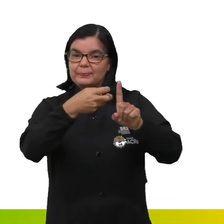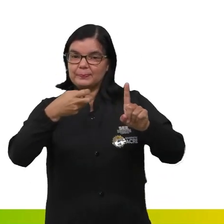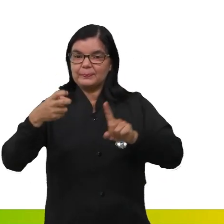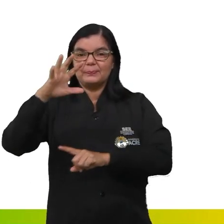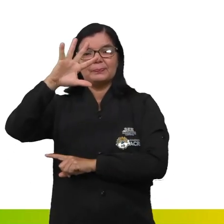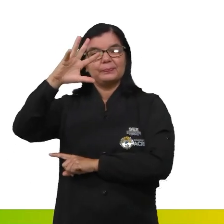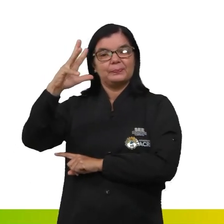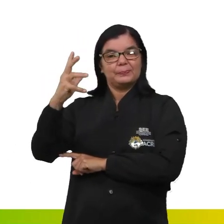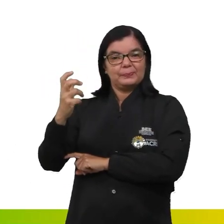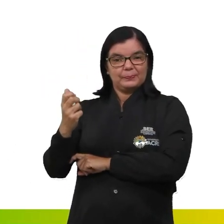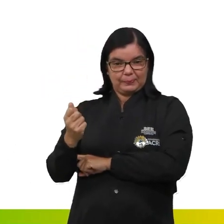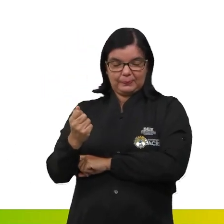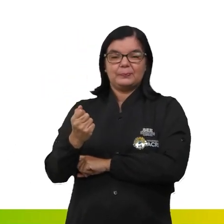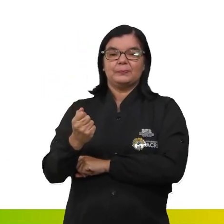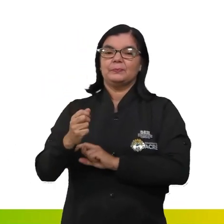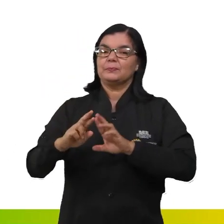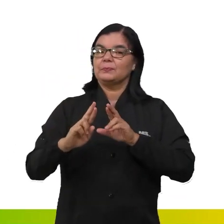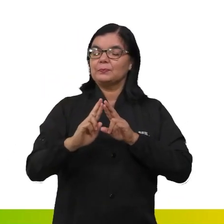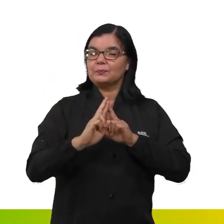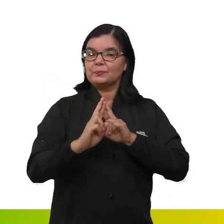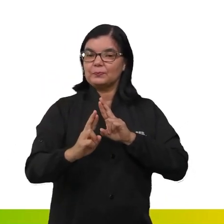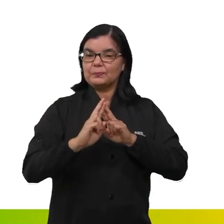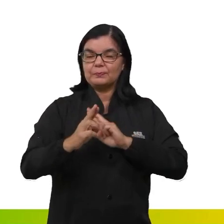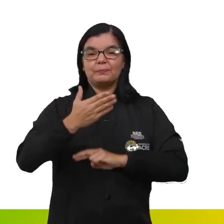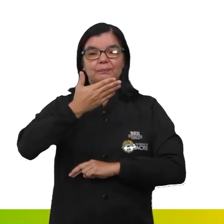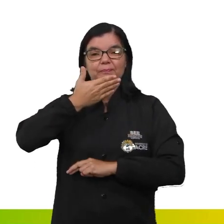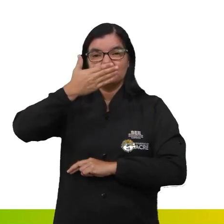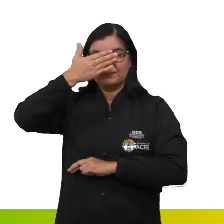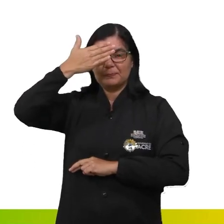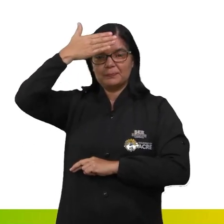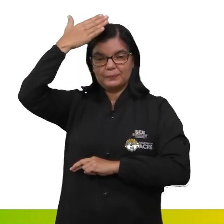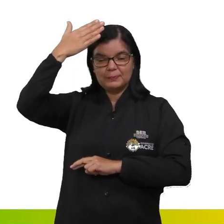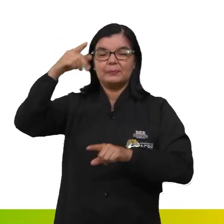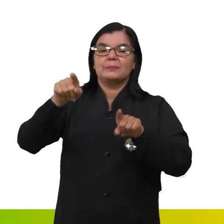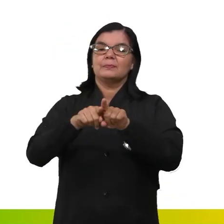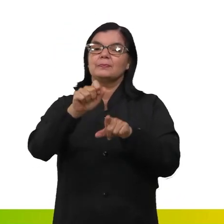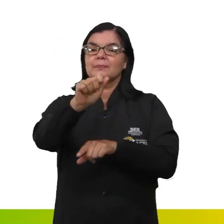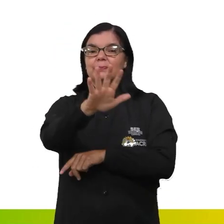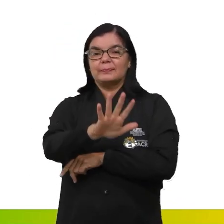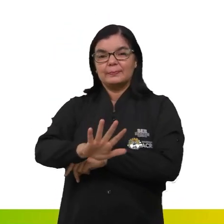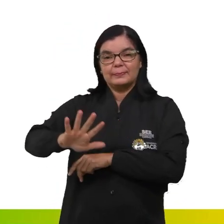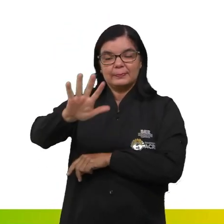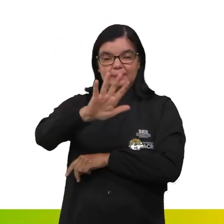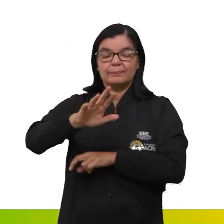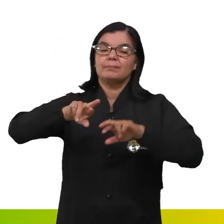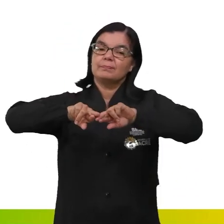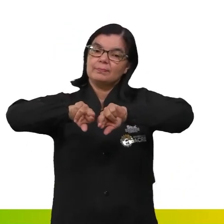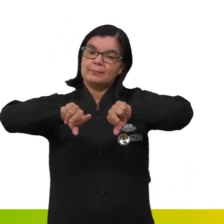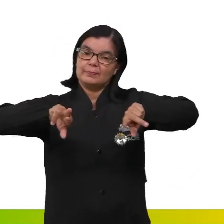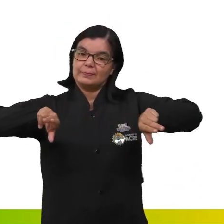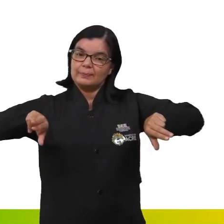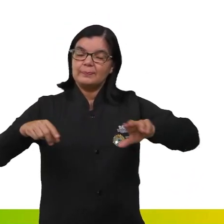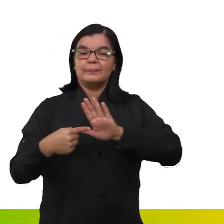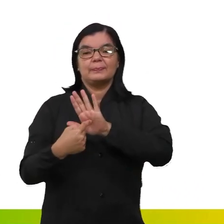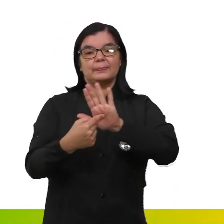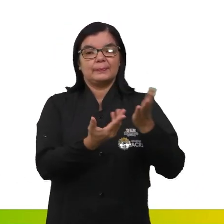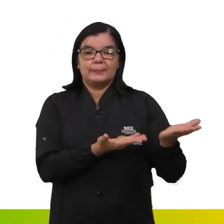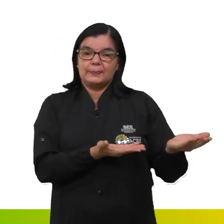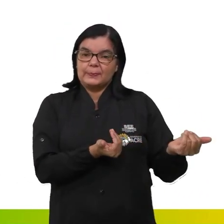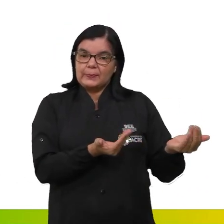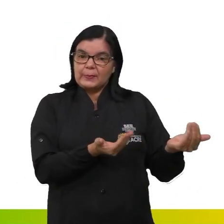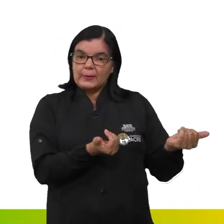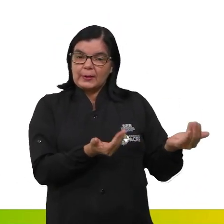africanos, europeus, árabes e asiáticos. Essa diversidade se manifesta na